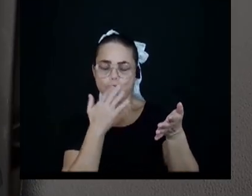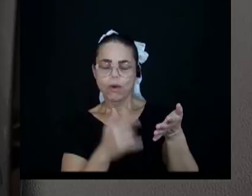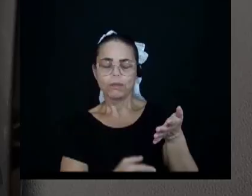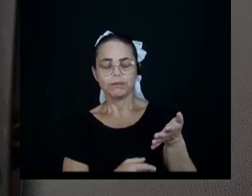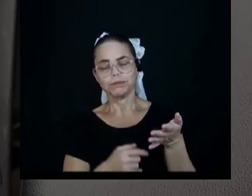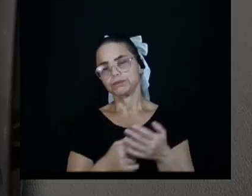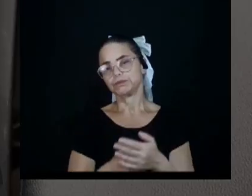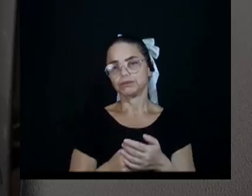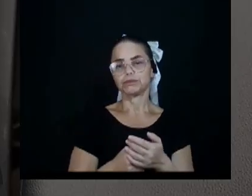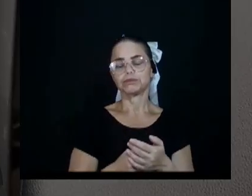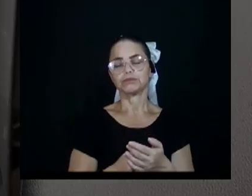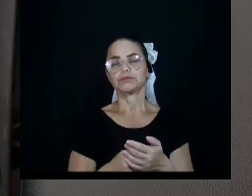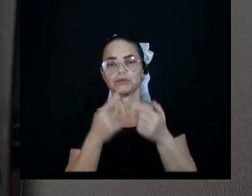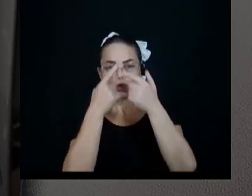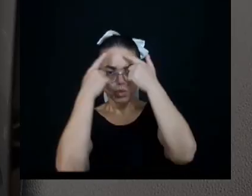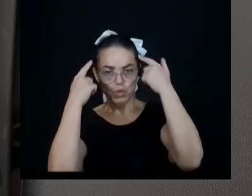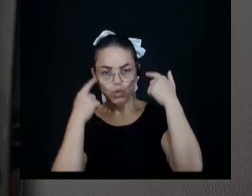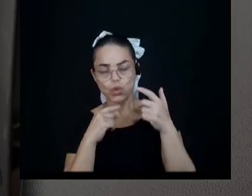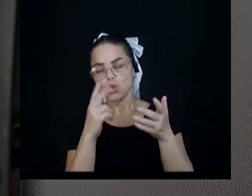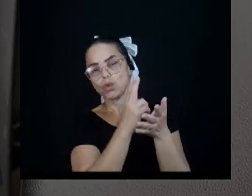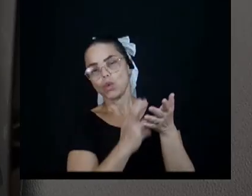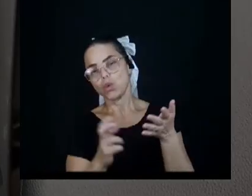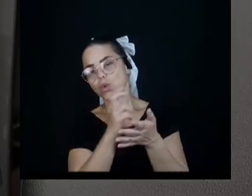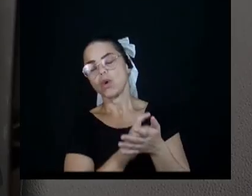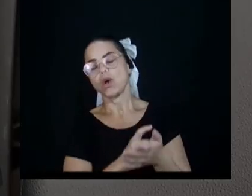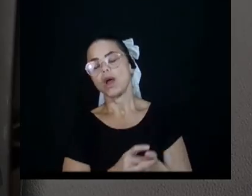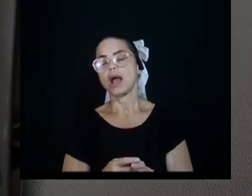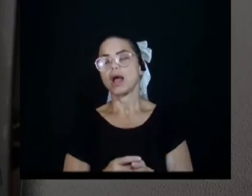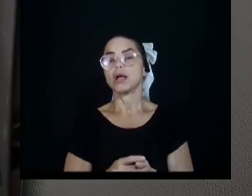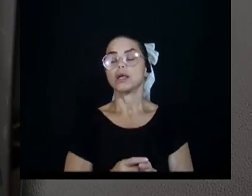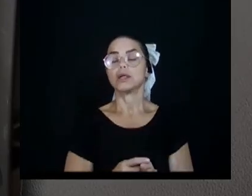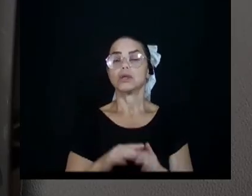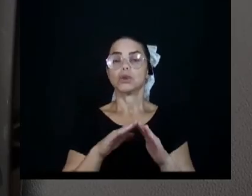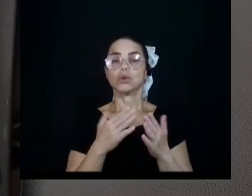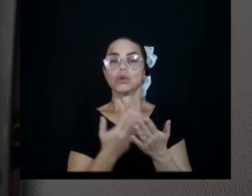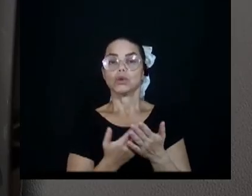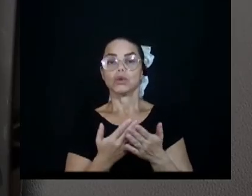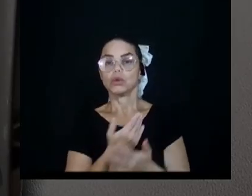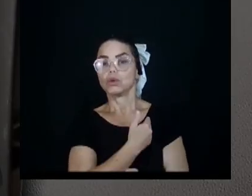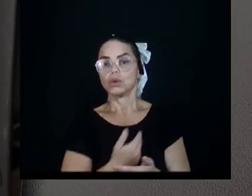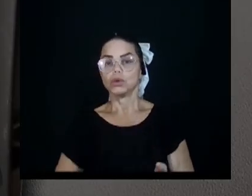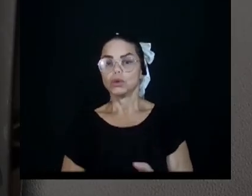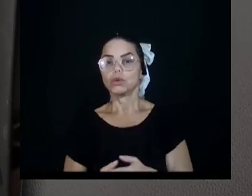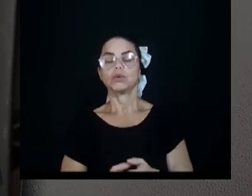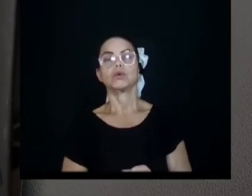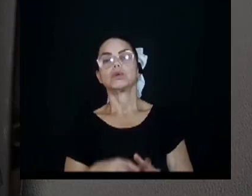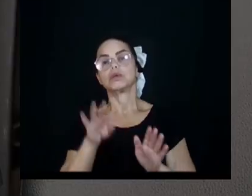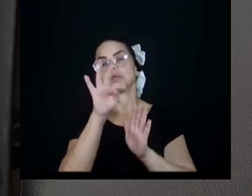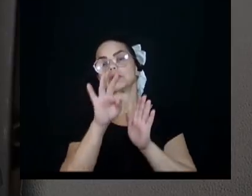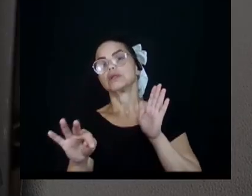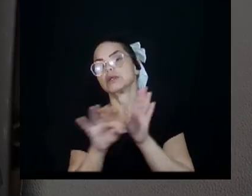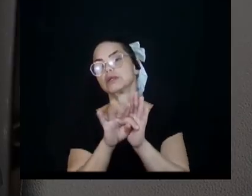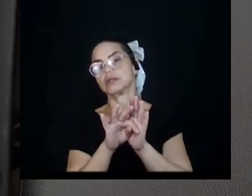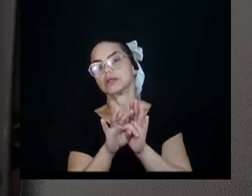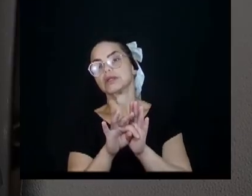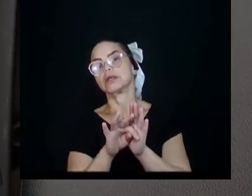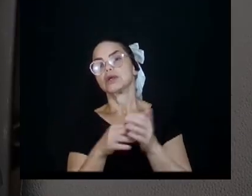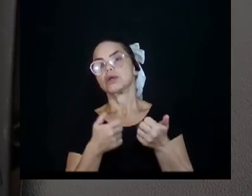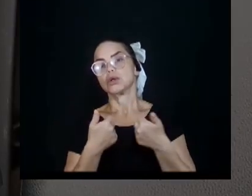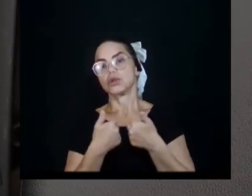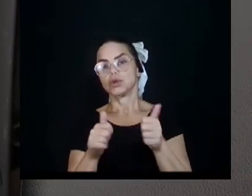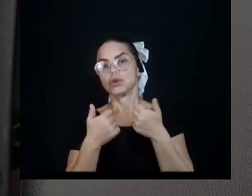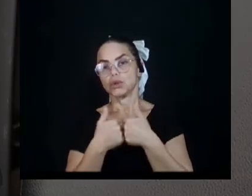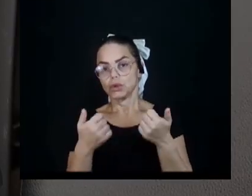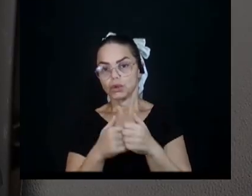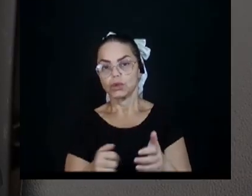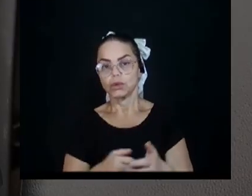escolas públicas, em terminais urbanos, né? O último grande projeto do Camp